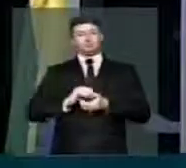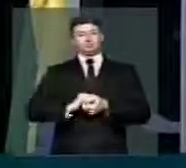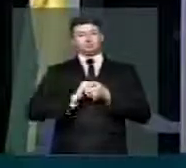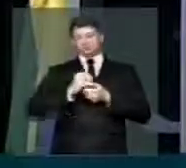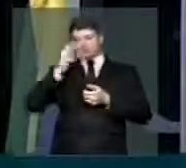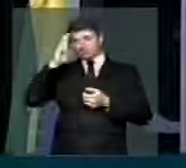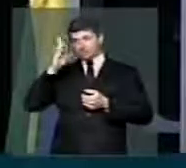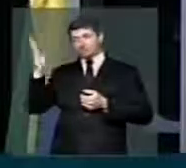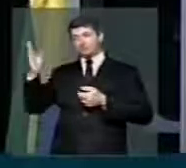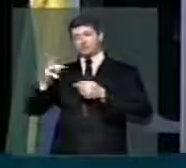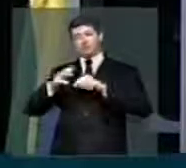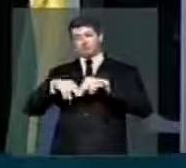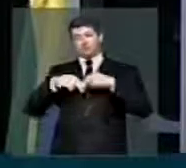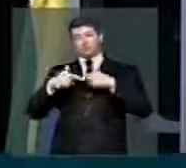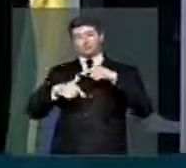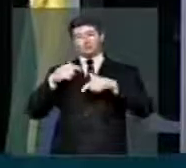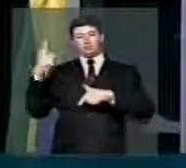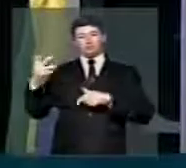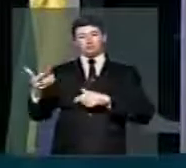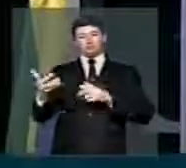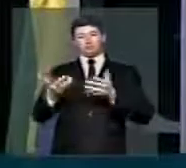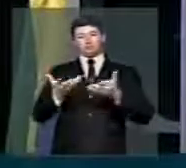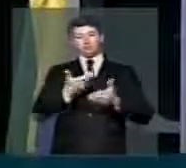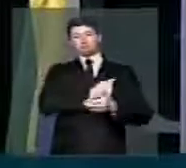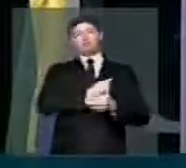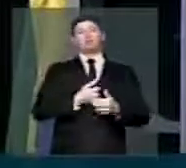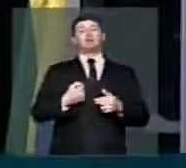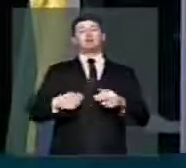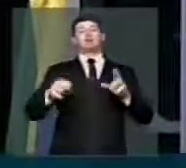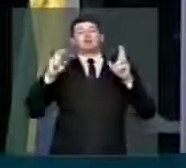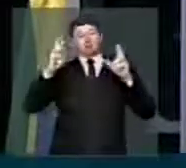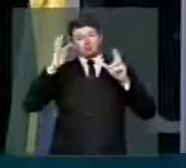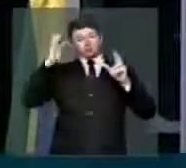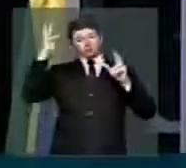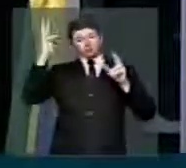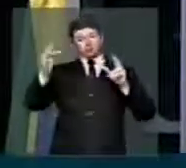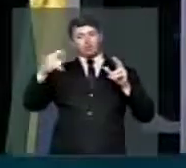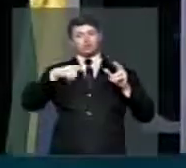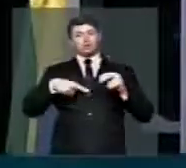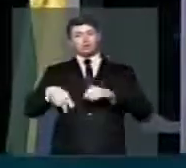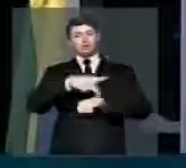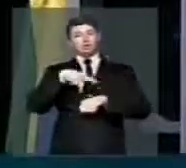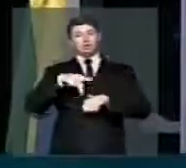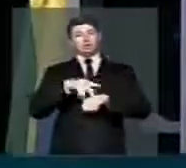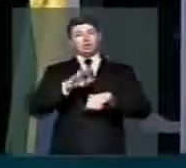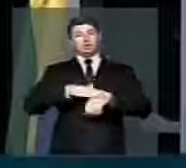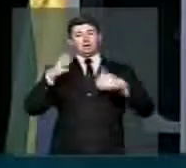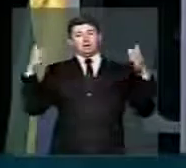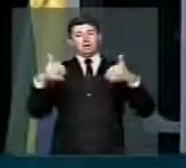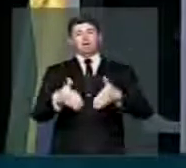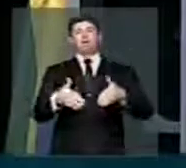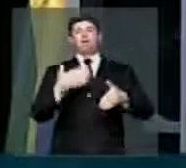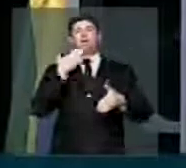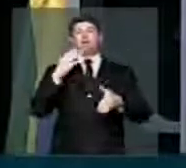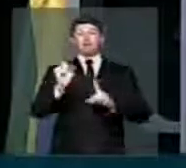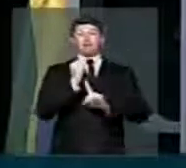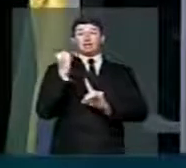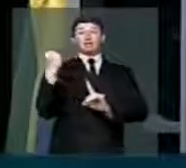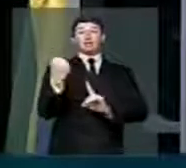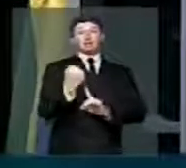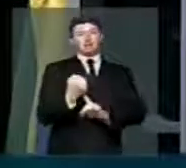cumprimentando Vossa Excelência pelo seu trabalho, e esperando que nós tenhamos no futuro um país mais voltado ao social